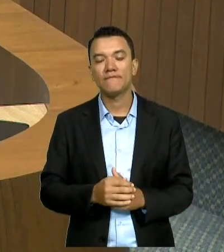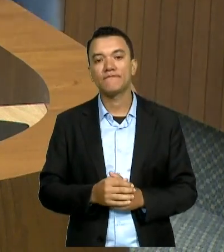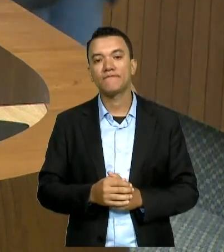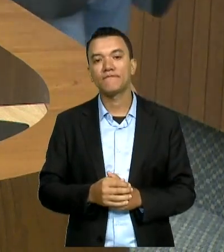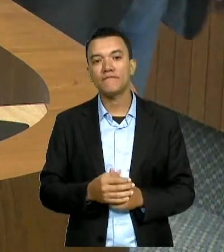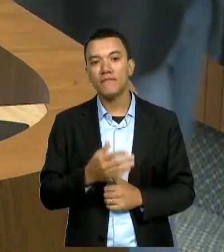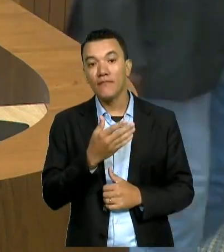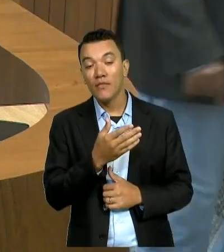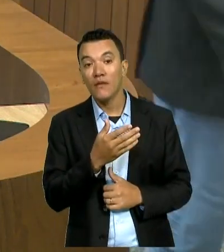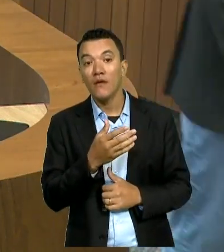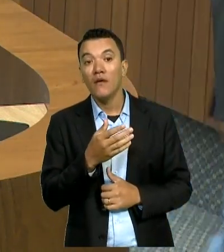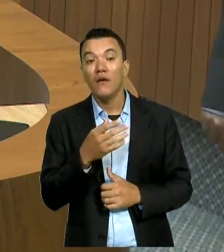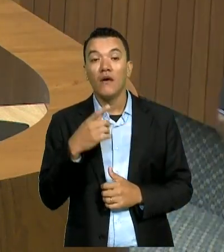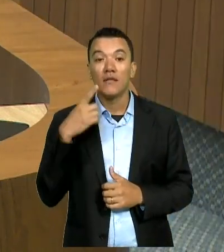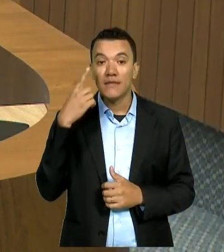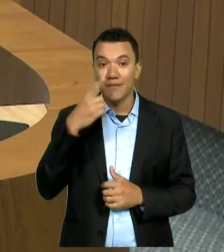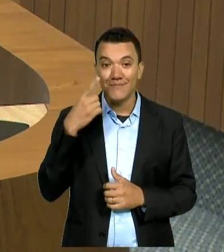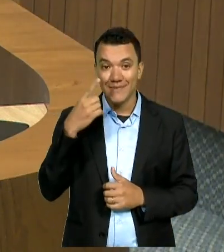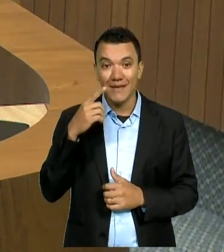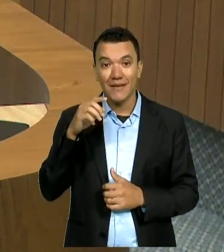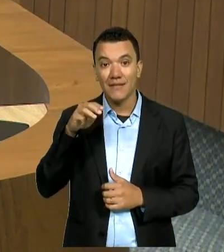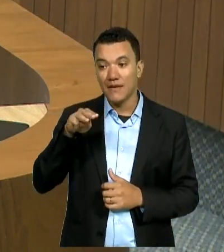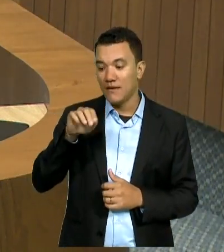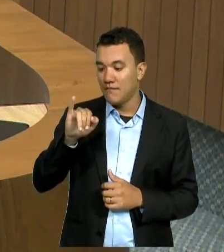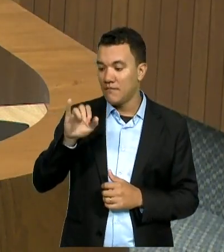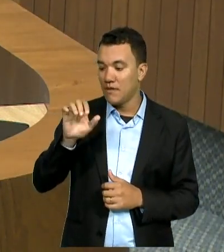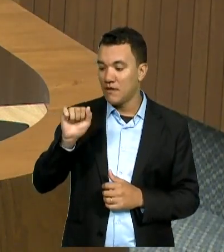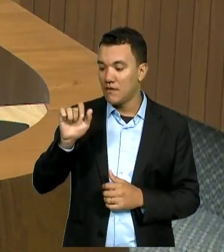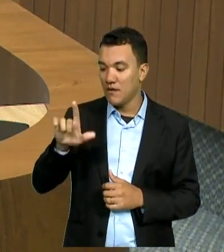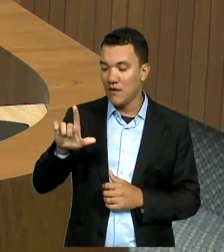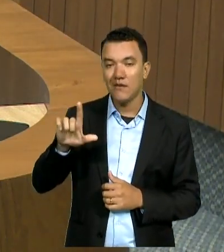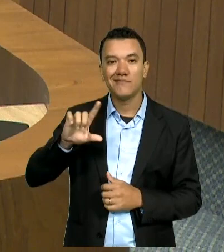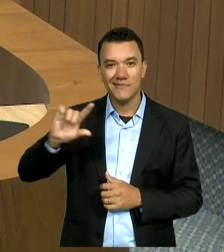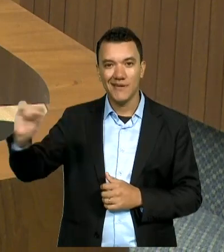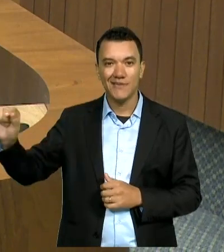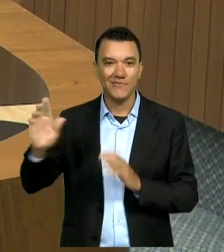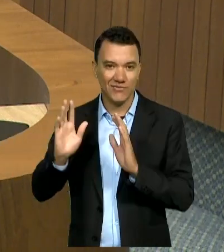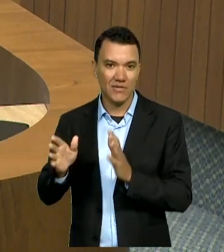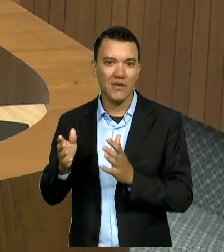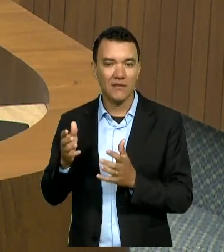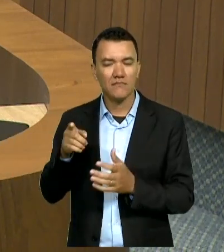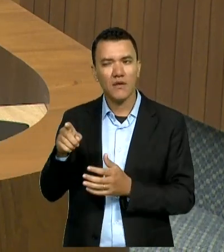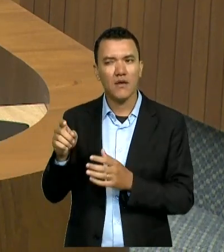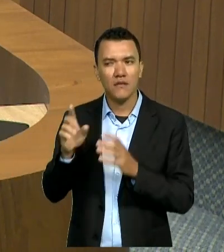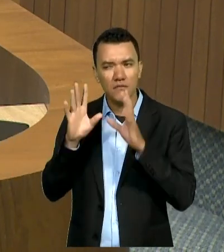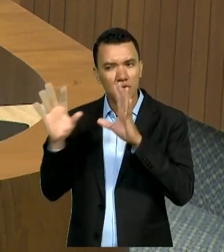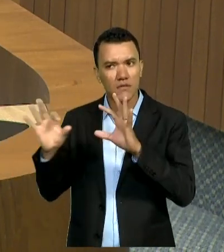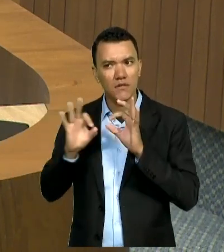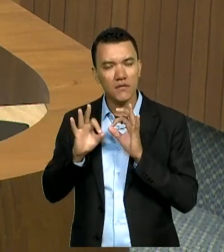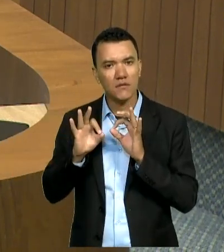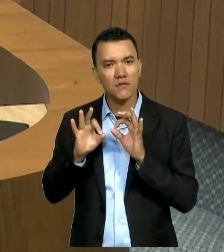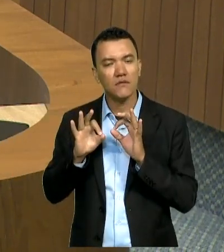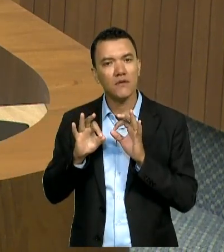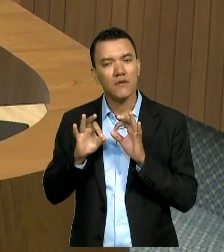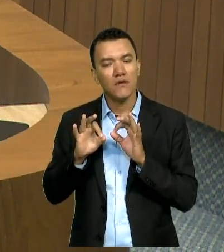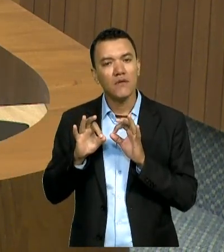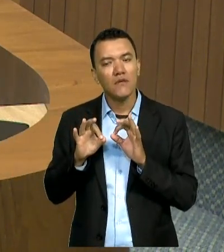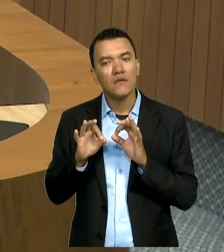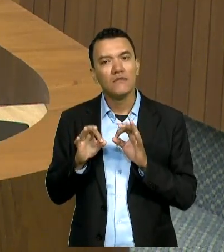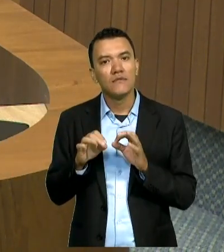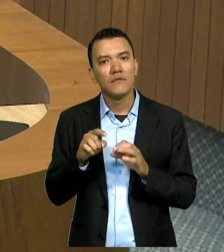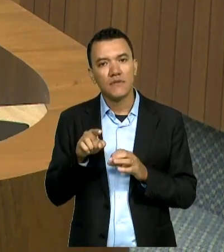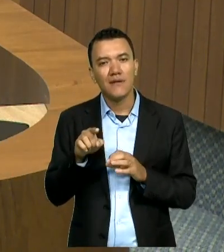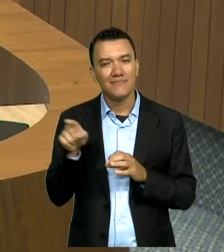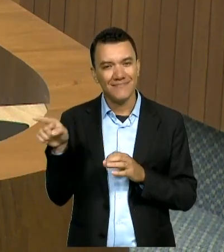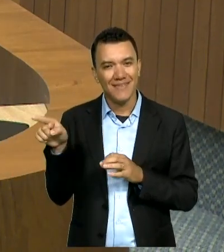deputada Mical não está aqui, queria que ela ouvisse também, não só o meu discurso, mas o seu que me antecedeu, onde ela